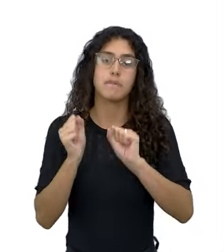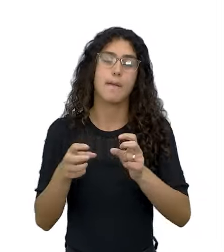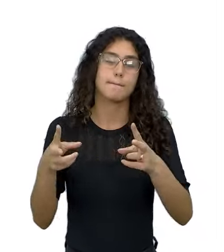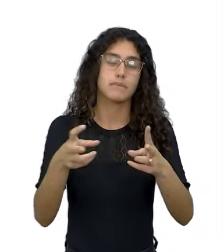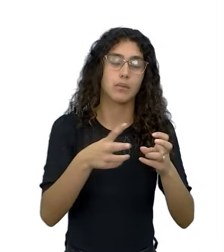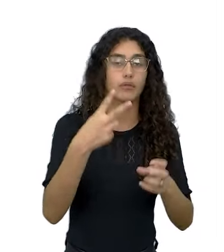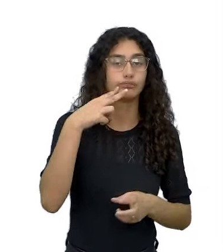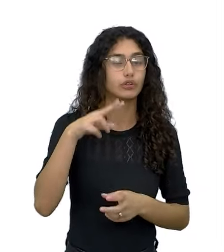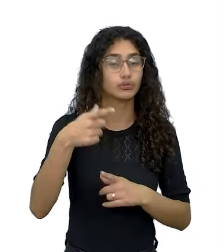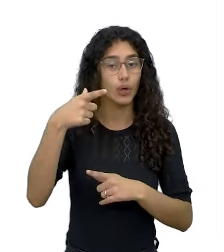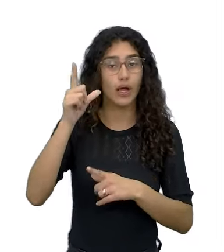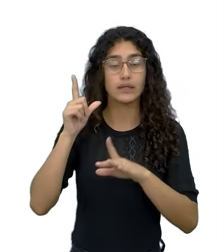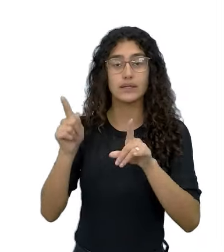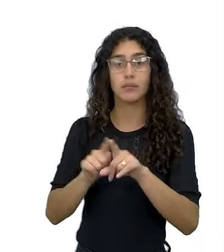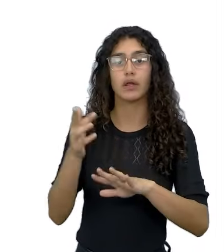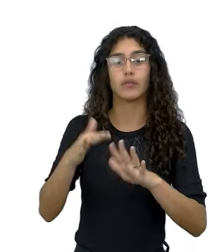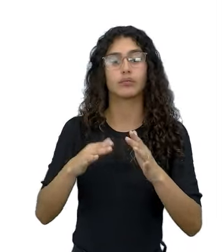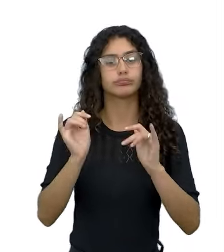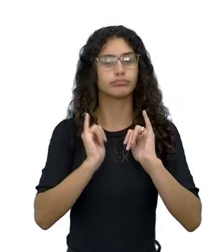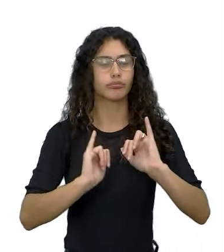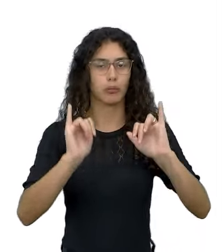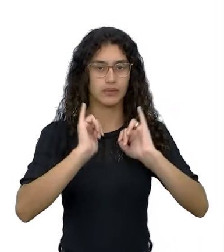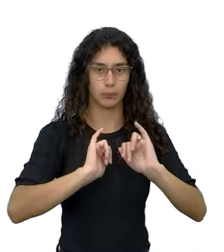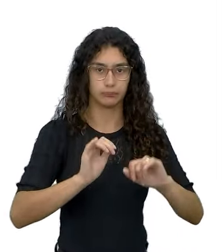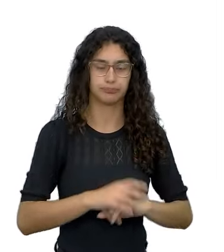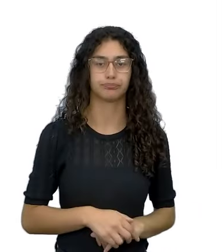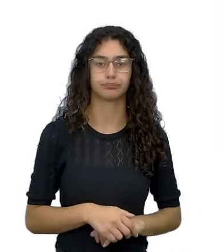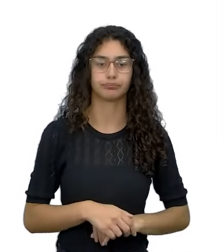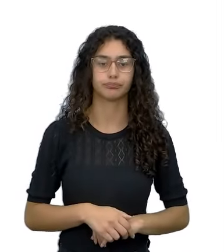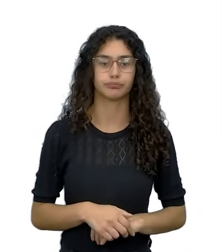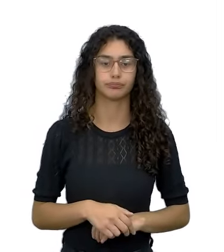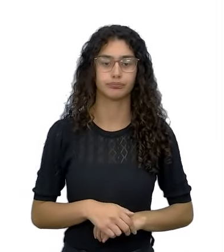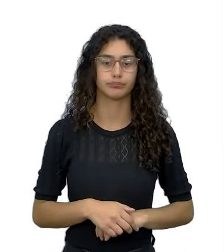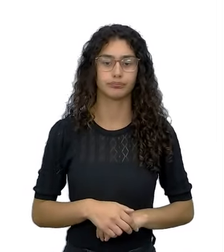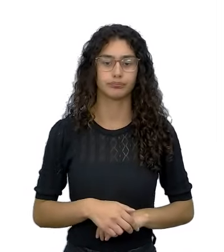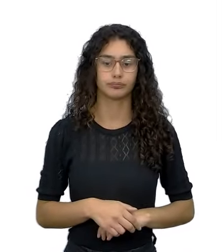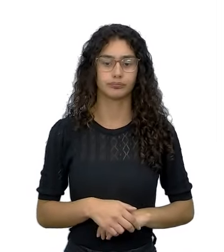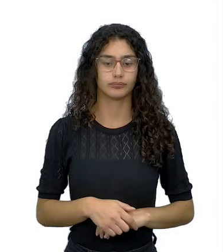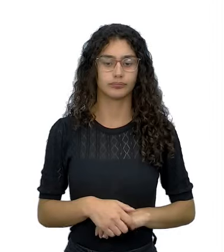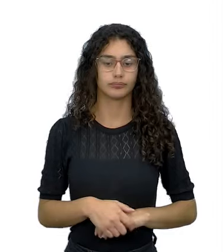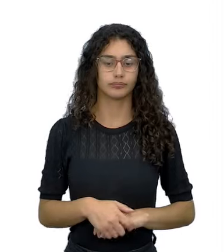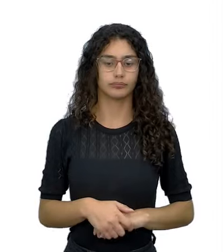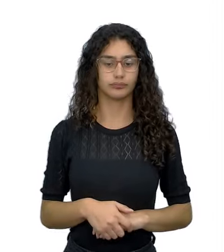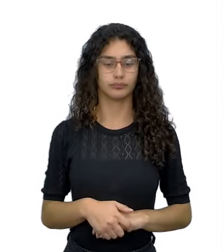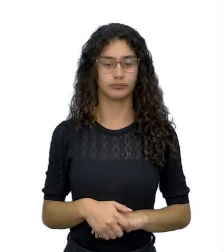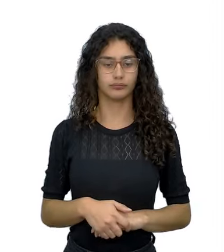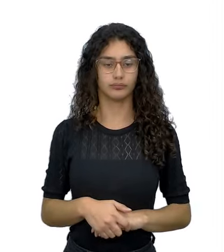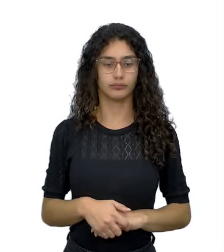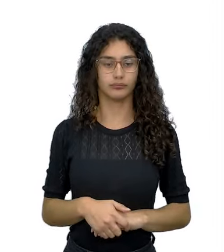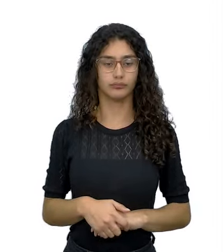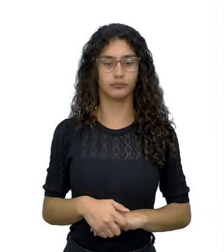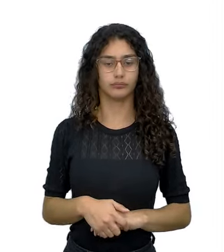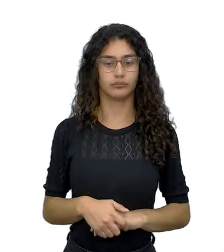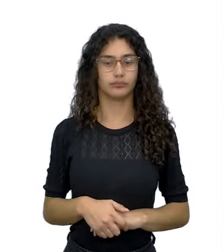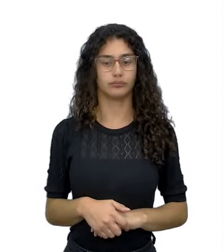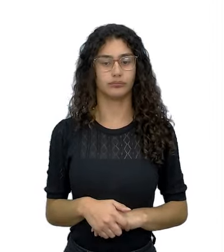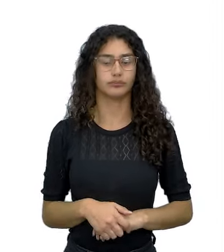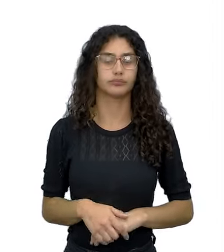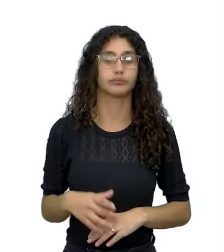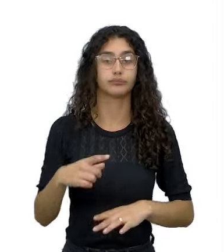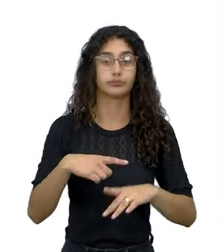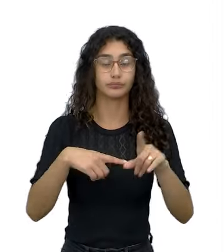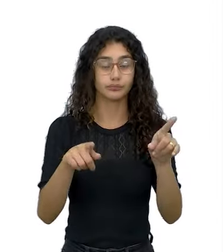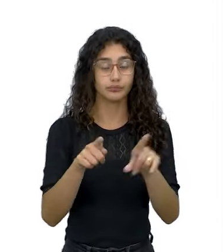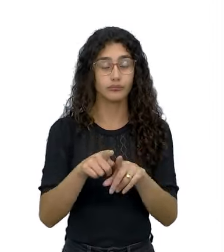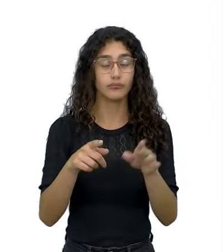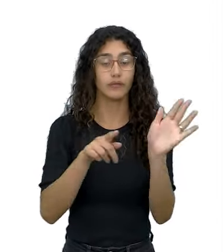vistos antes e fazer essa confirmação, tá? Bom, então com esse embasamento teórico, né, vendo um pouquinho dessa